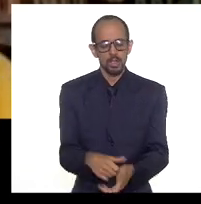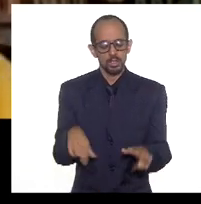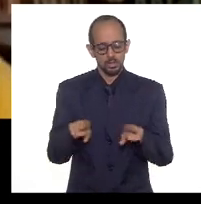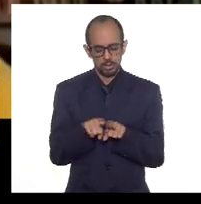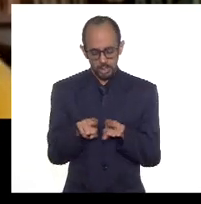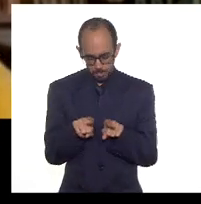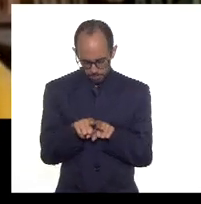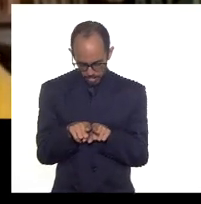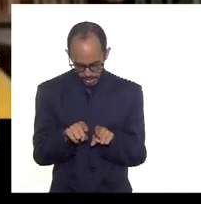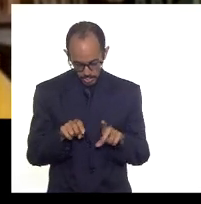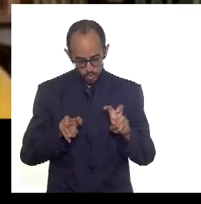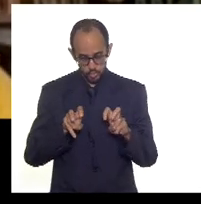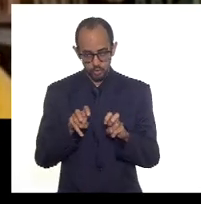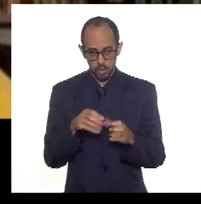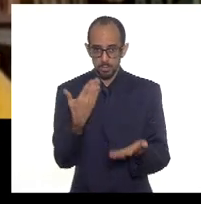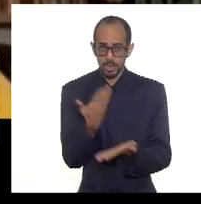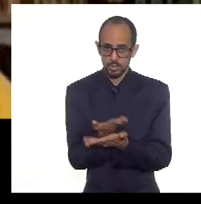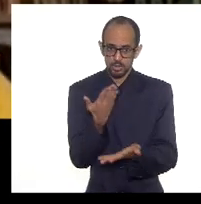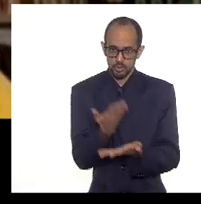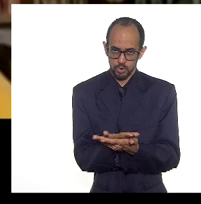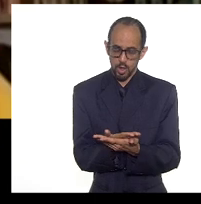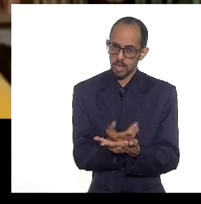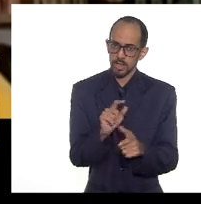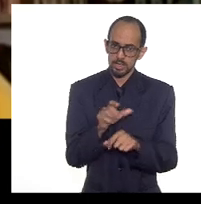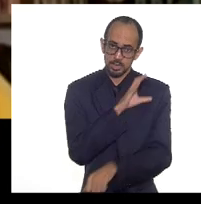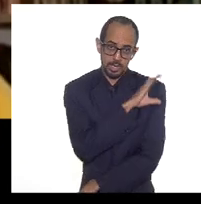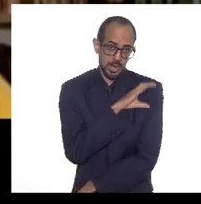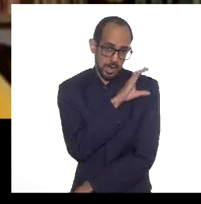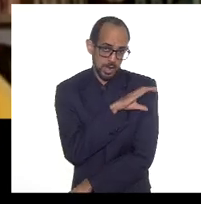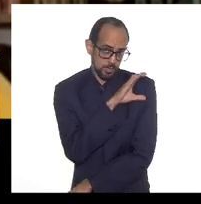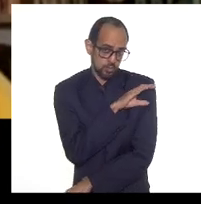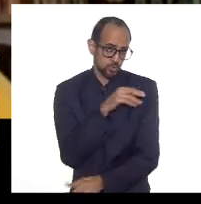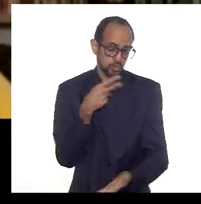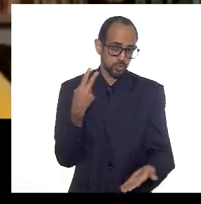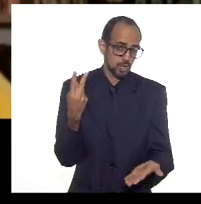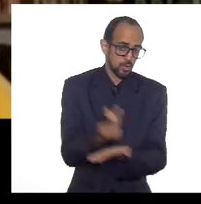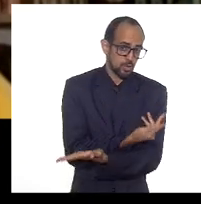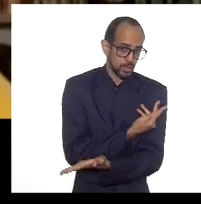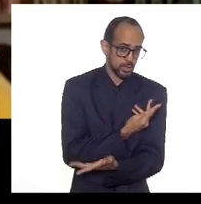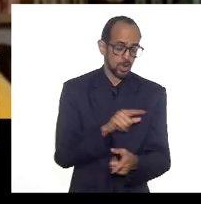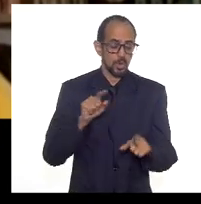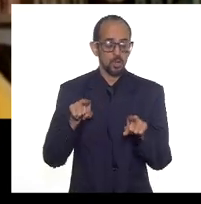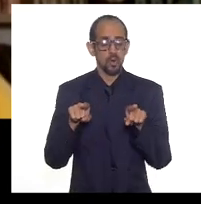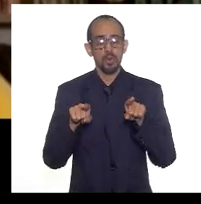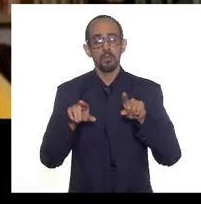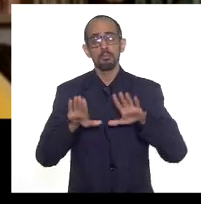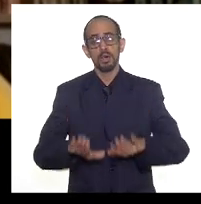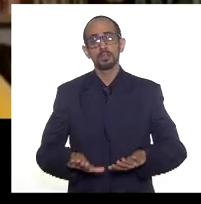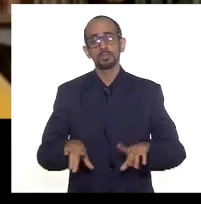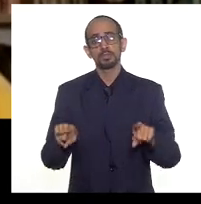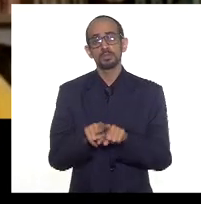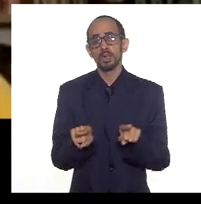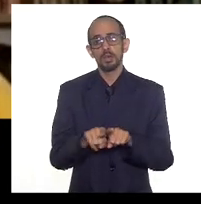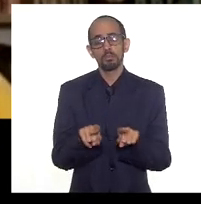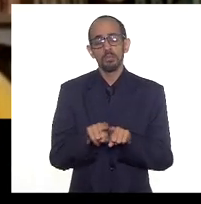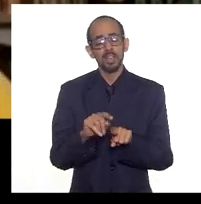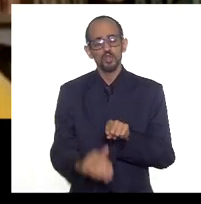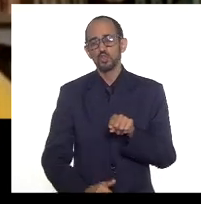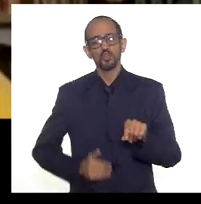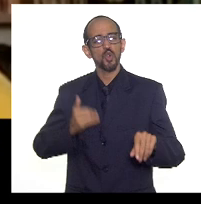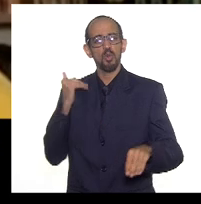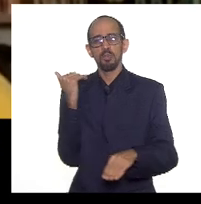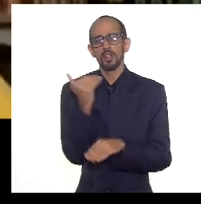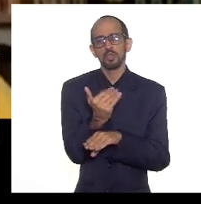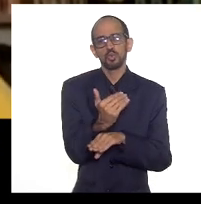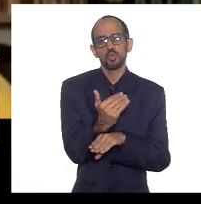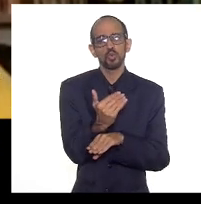escolas, não só nas escolas, em Campos isso acontecia, como também nas repartições, sobretudo as